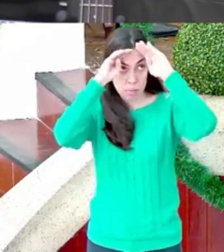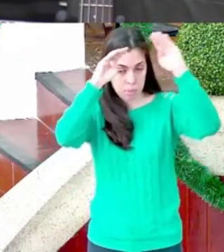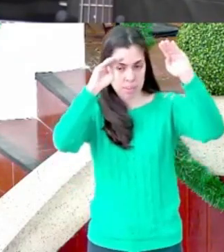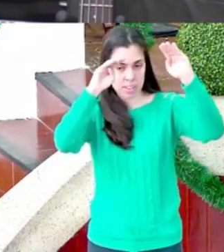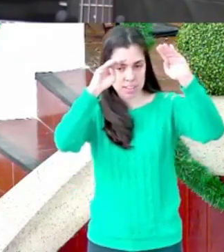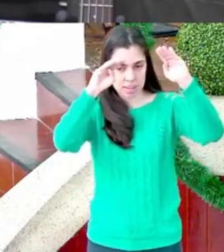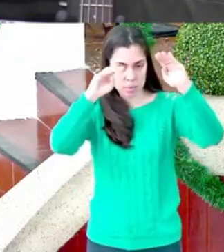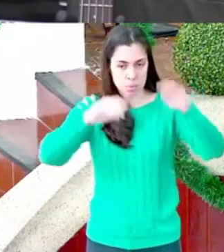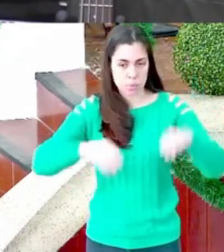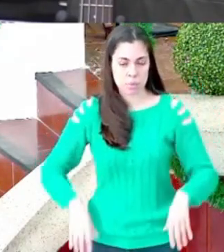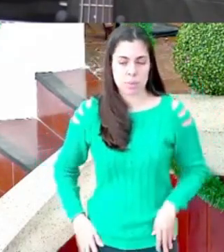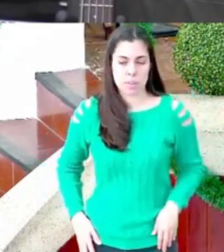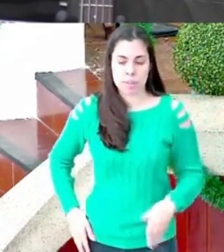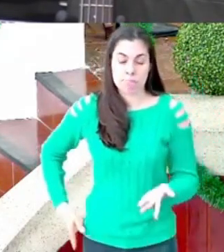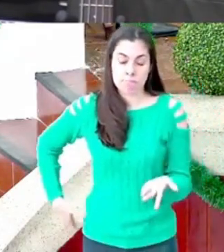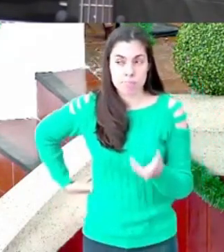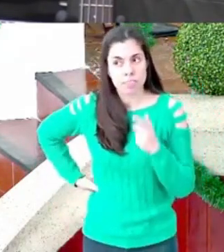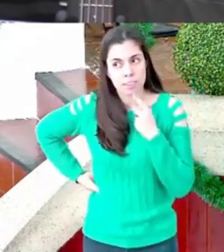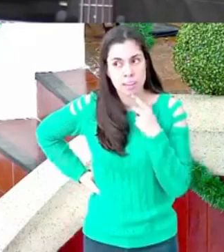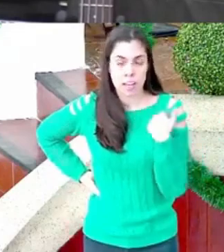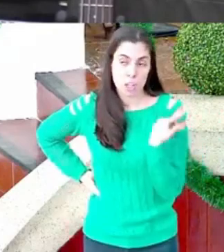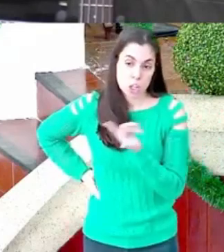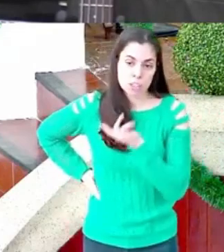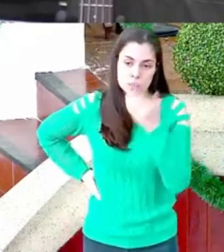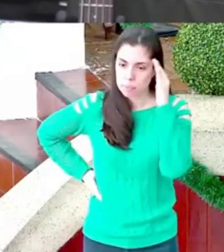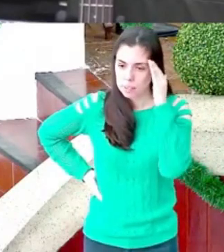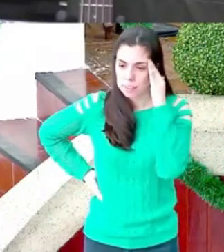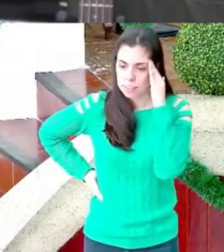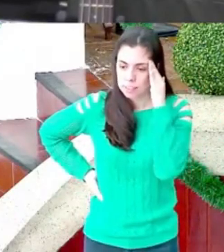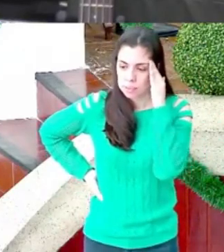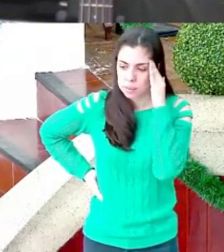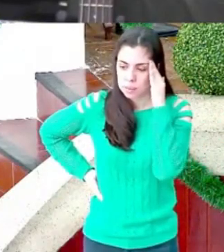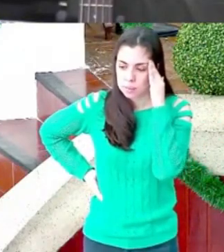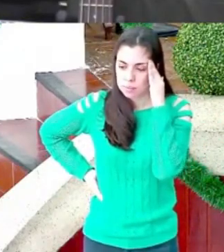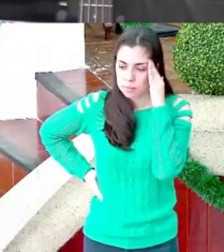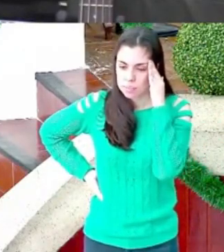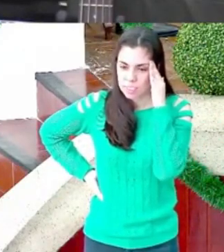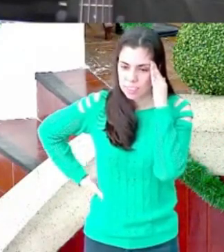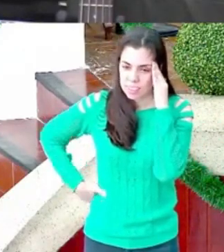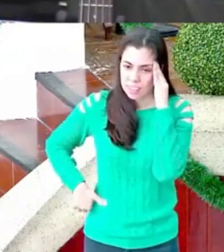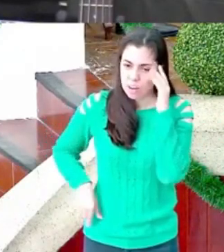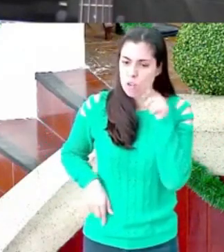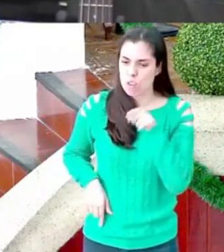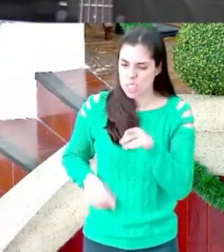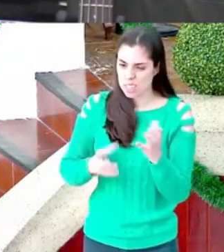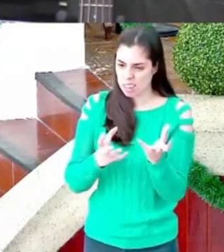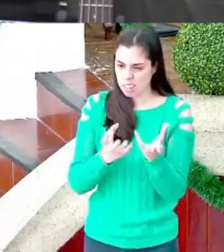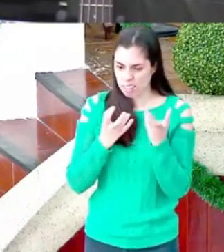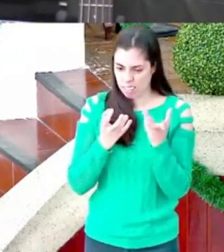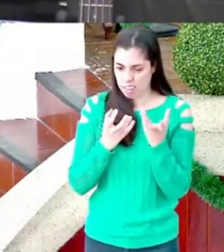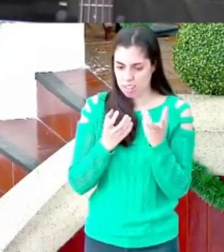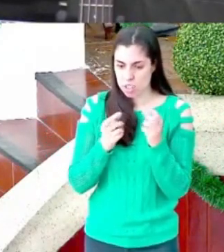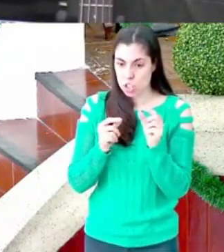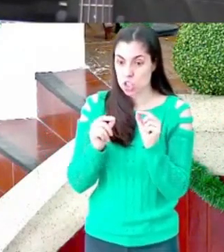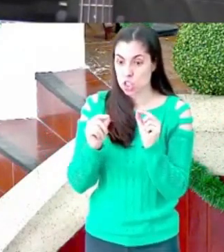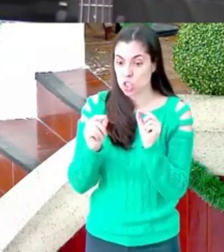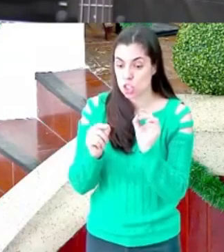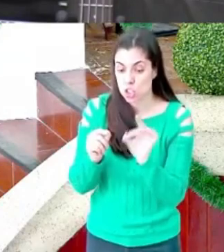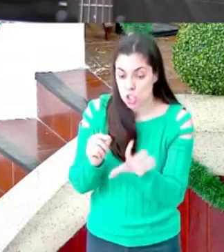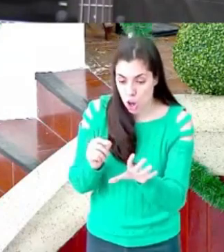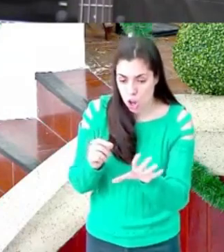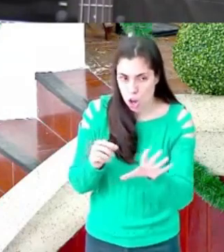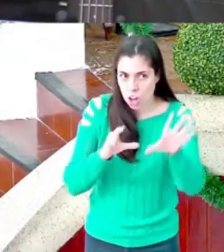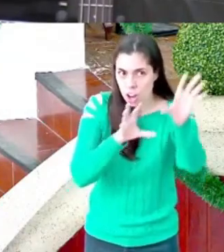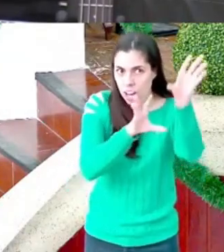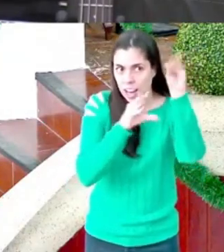Ele não seria a própria recompensa deste serviço? De certo modo, sim, ele seria. Ao pensarmos